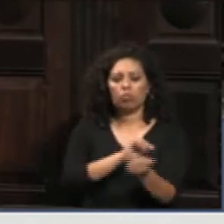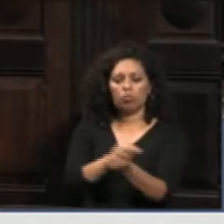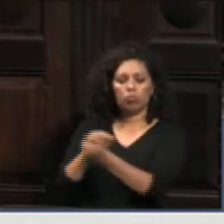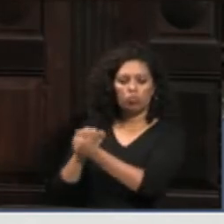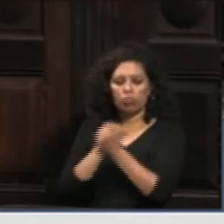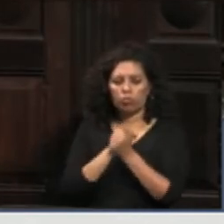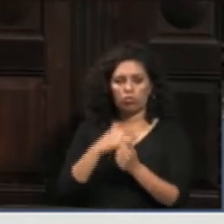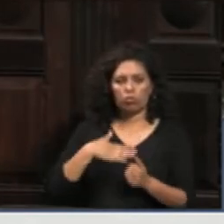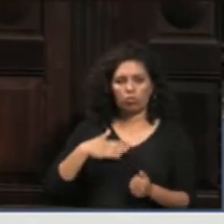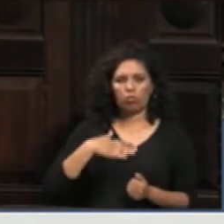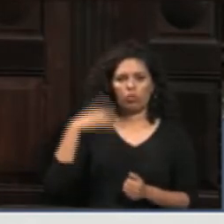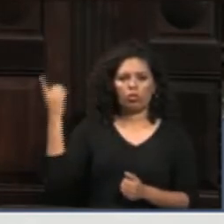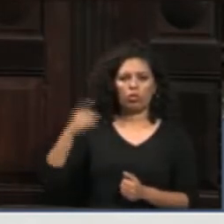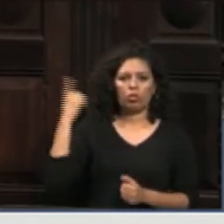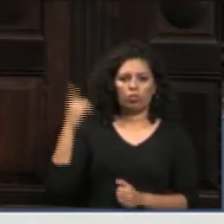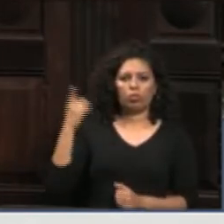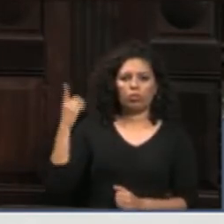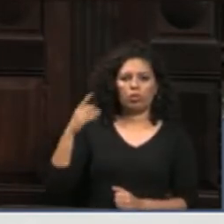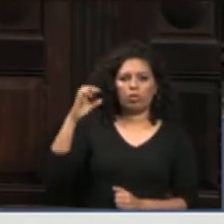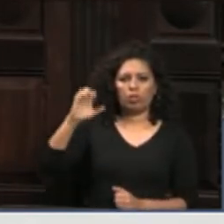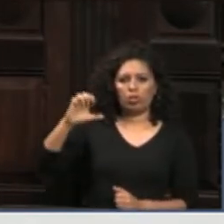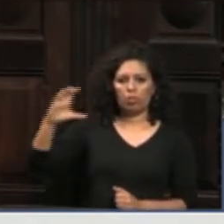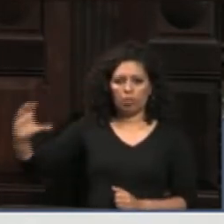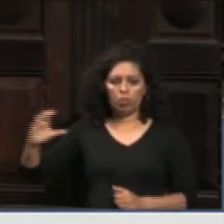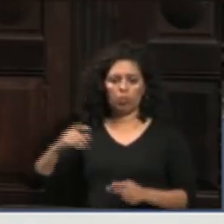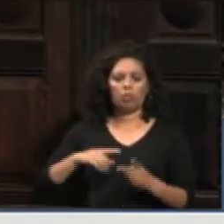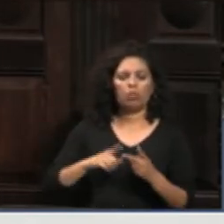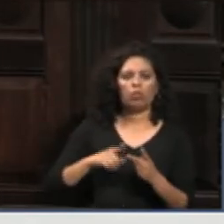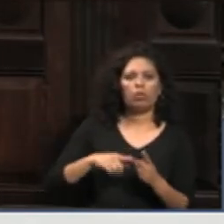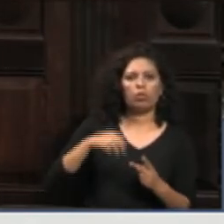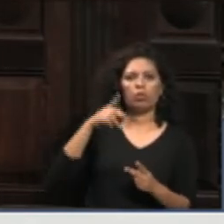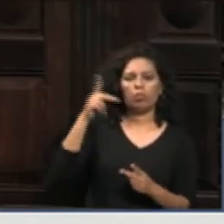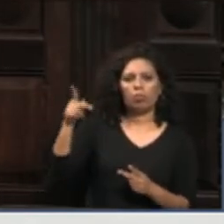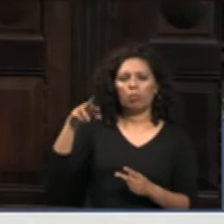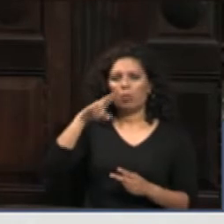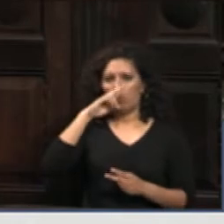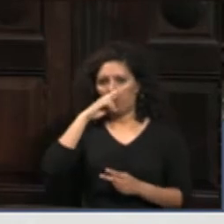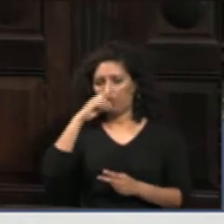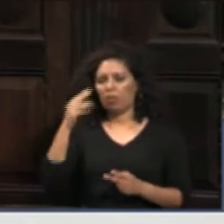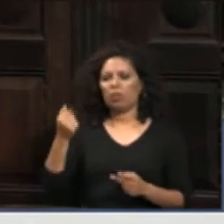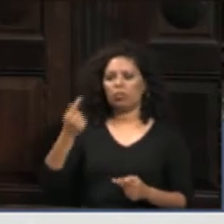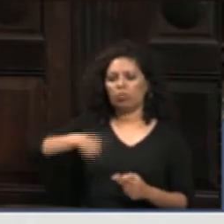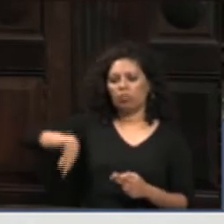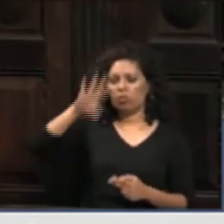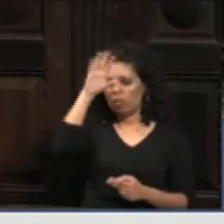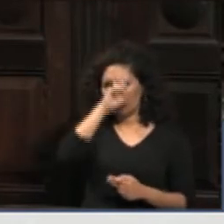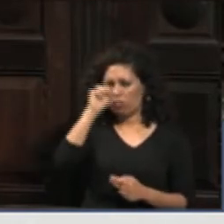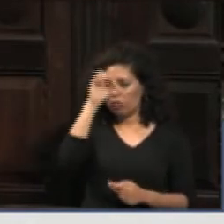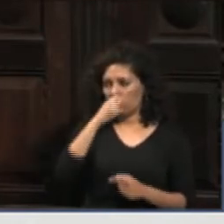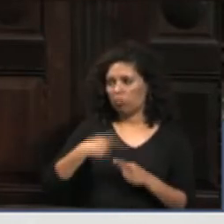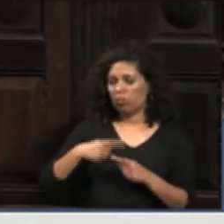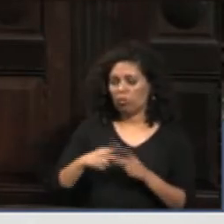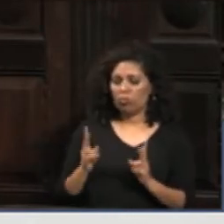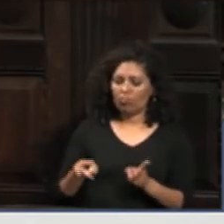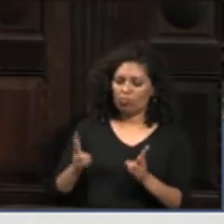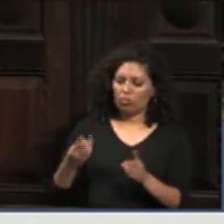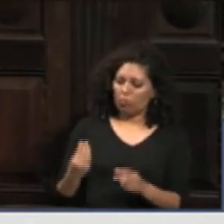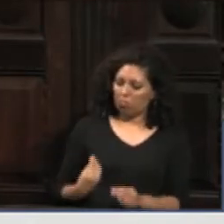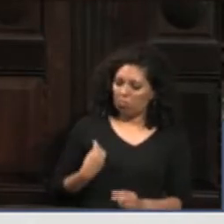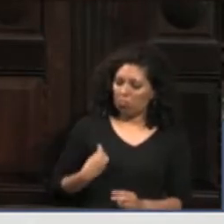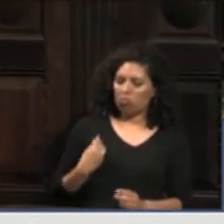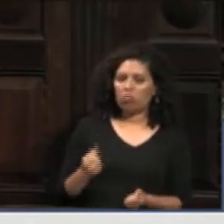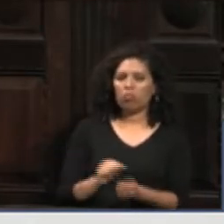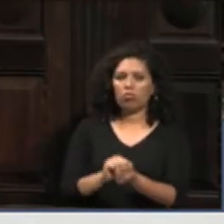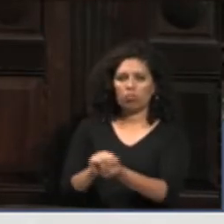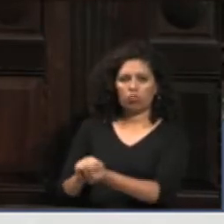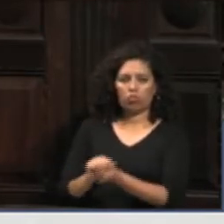Paulo Ramos, que são pessoas que a gente aprende só na convivência, só de escutar. Isso a gente vai levar para a vida inteira. E desejo exatamente para que esses